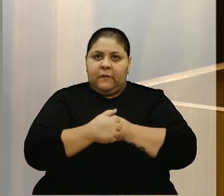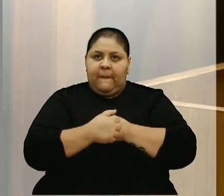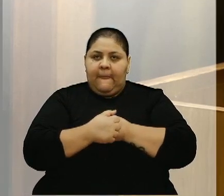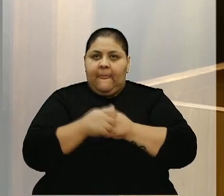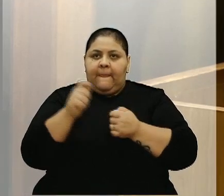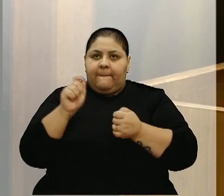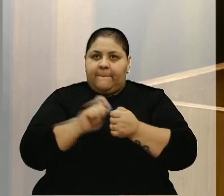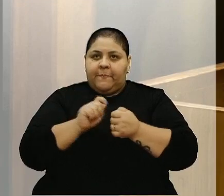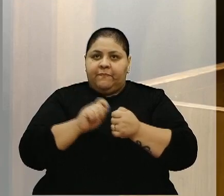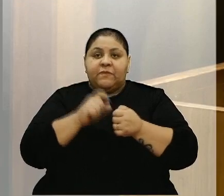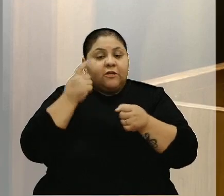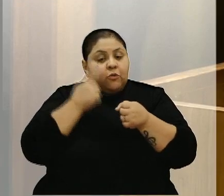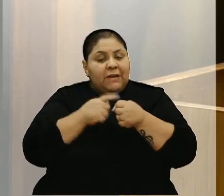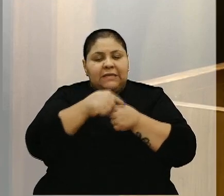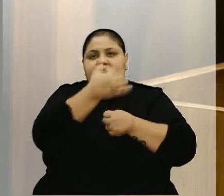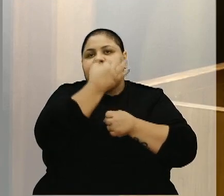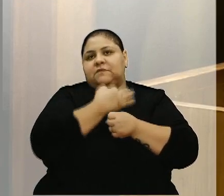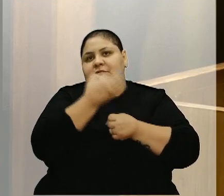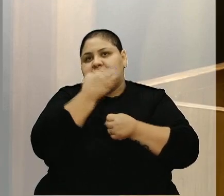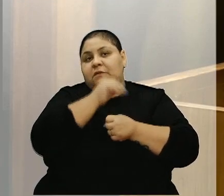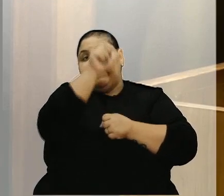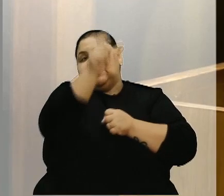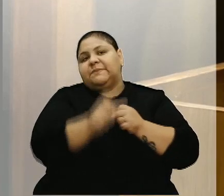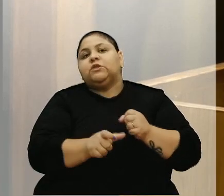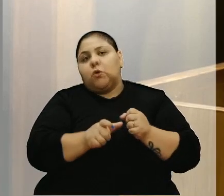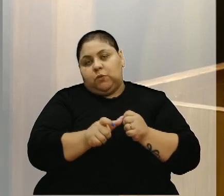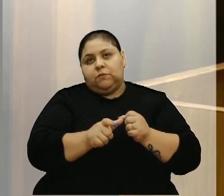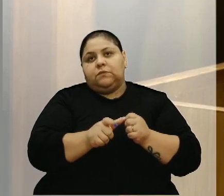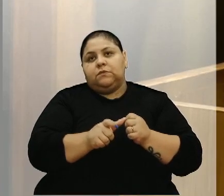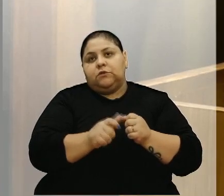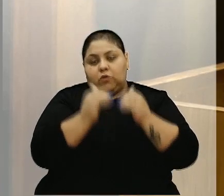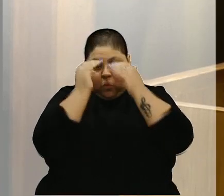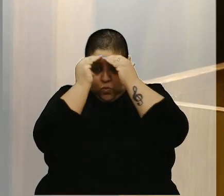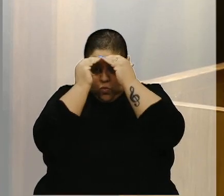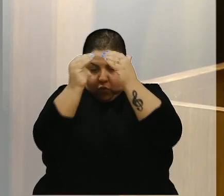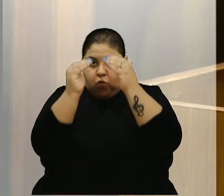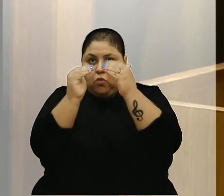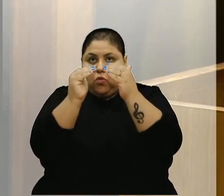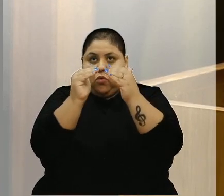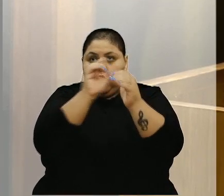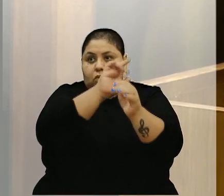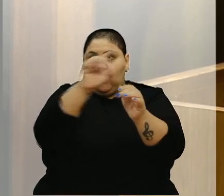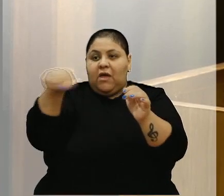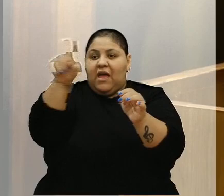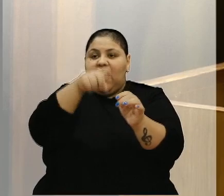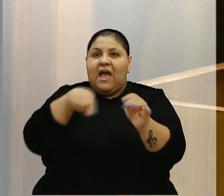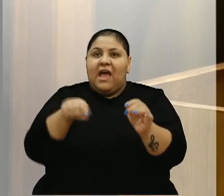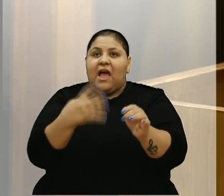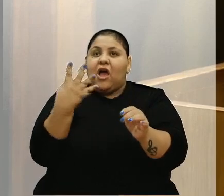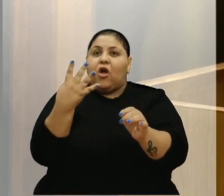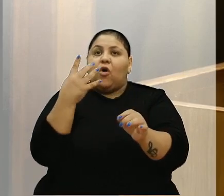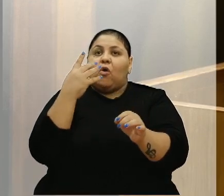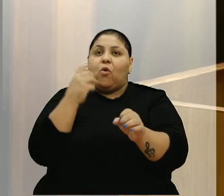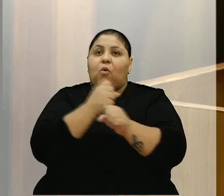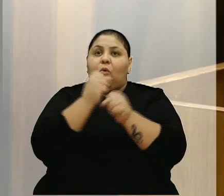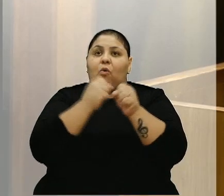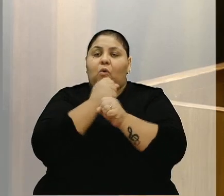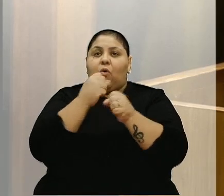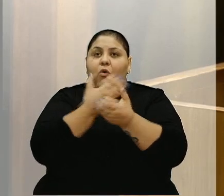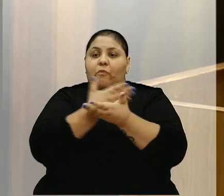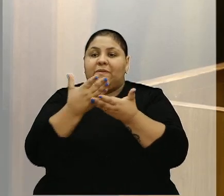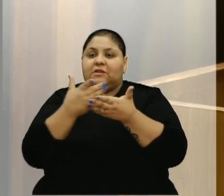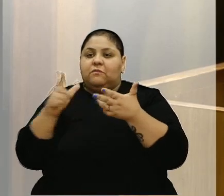Façam pela nossa cidade. Façam pelas pessoas, com respeito uns aos outros, porque aqui nós ficamos 4 anos quando assumimos uma